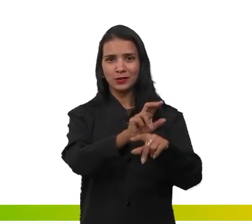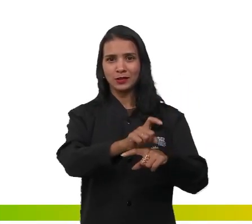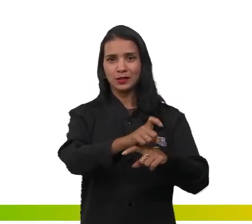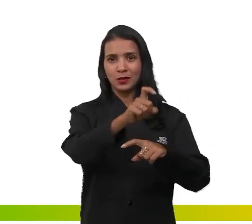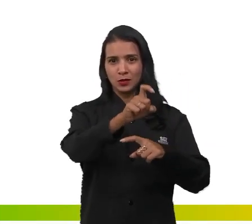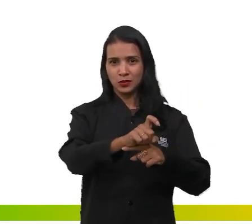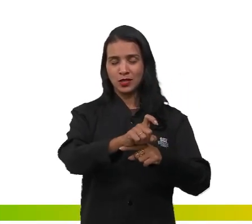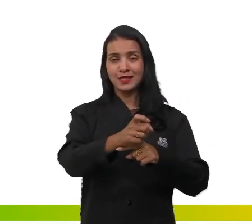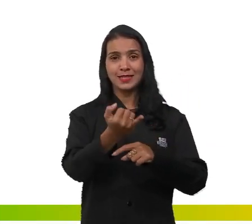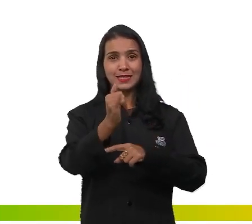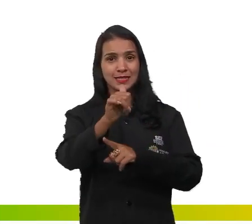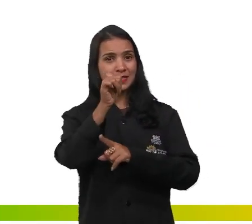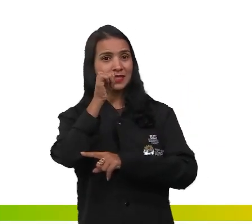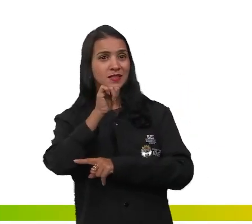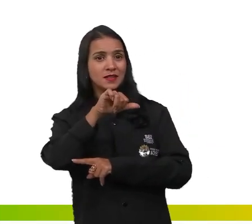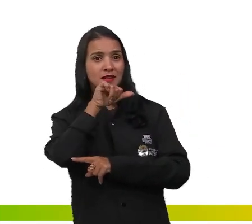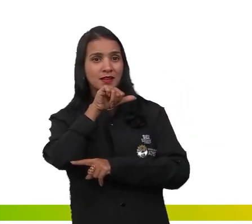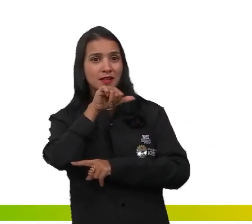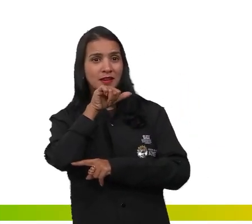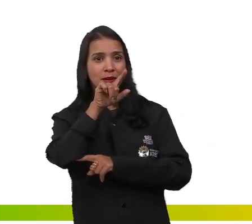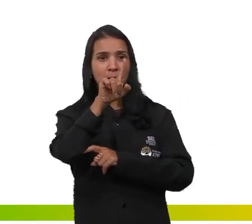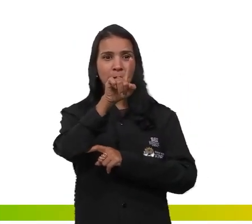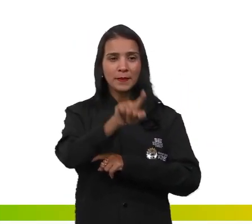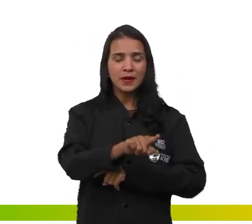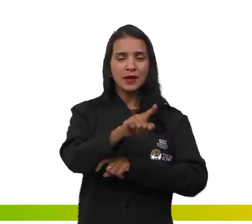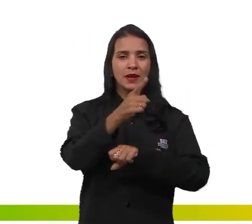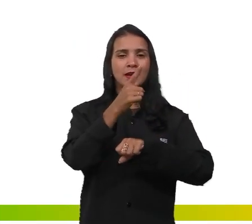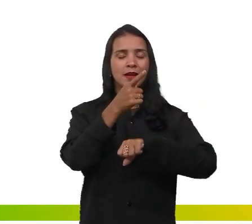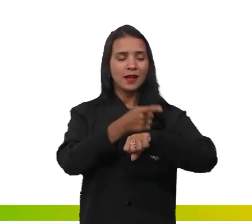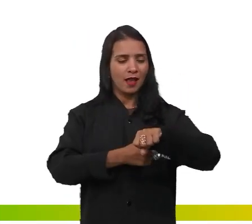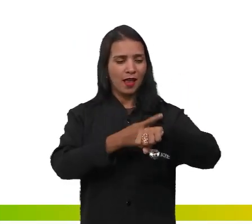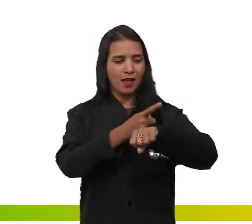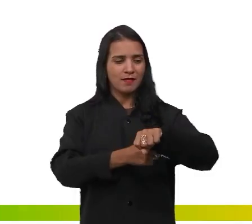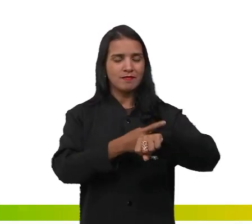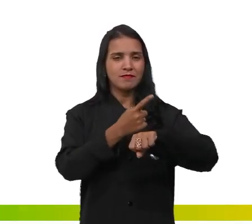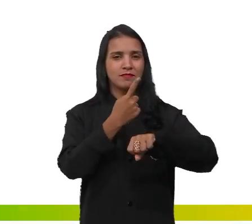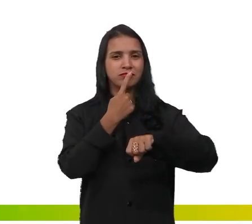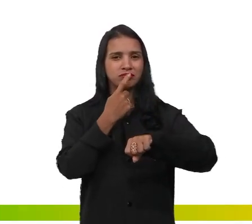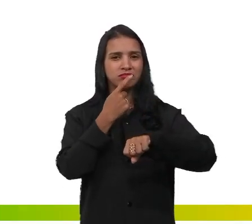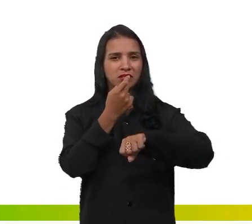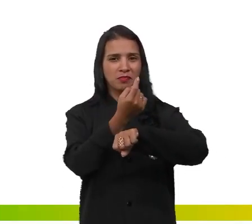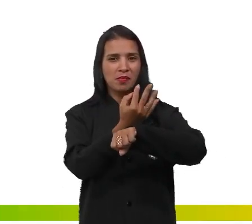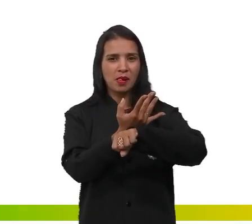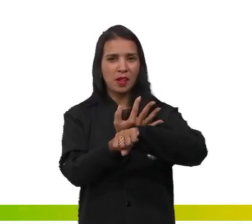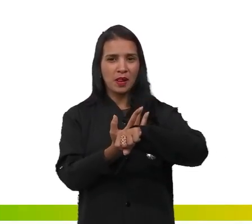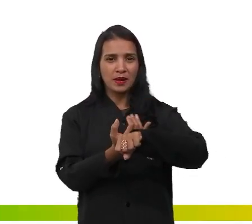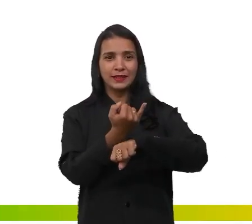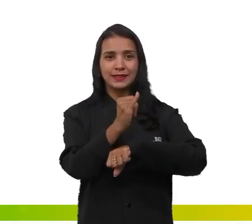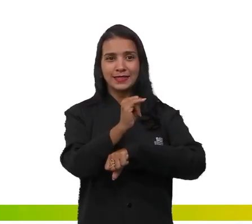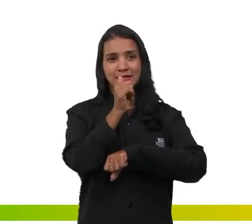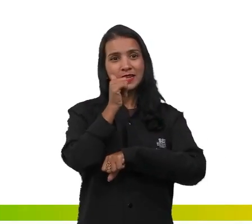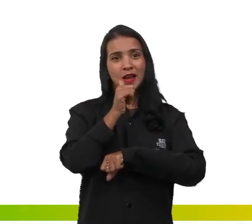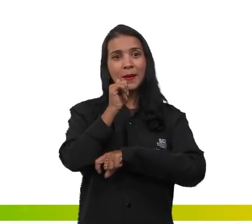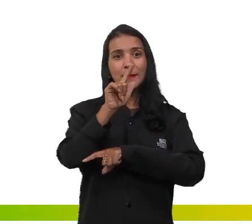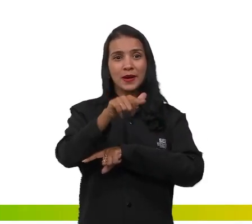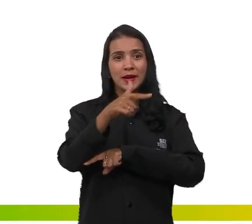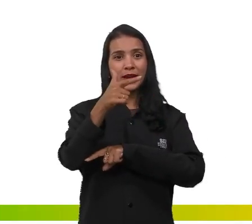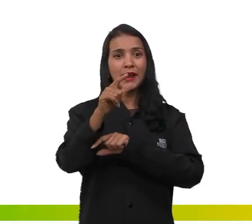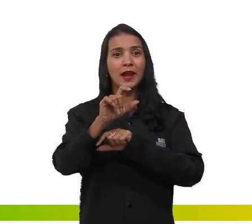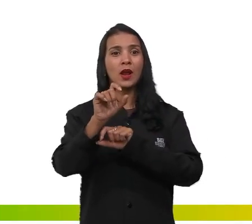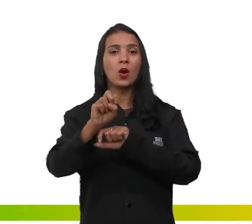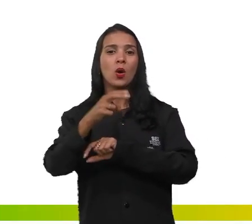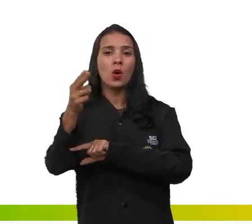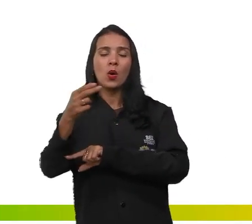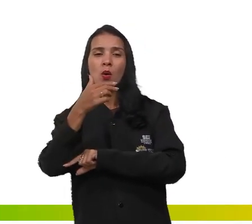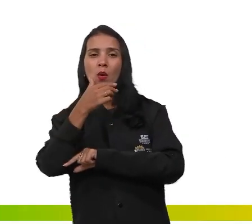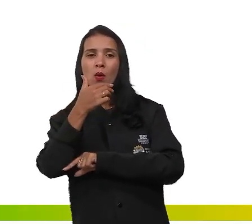gente viu que para a mãe ser hemofílica, ela tem que ser Hzinho, a mãe,